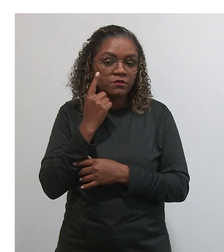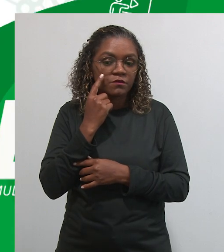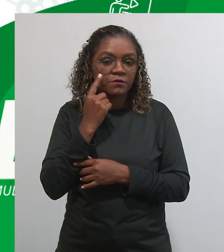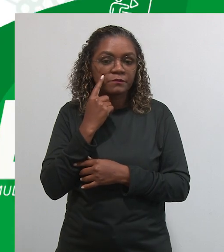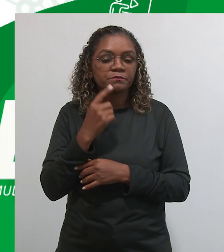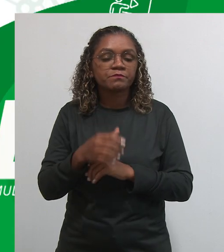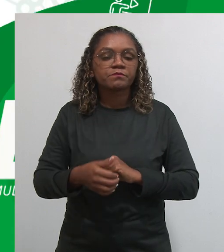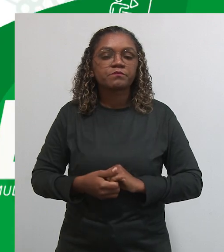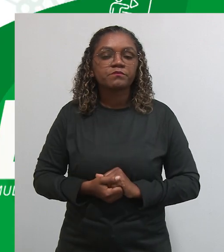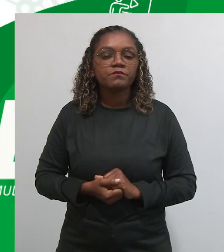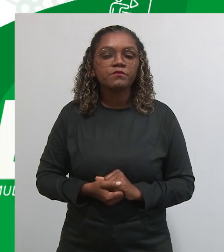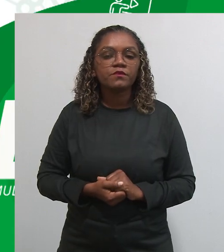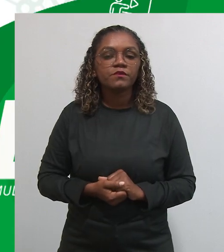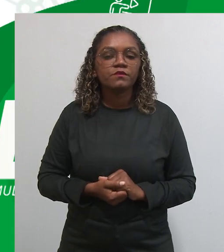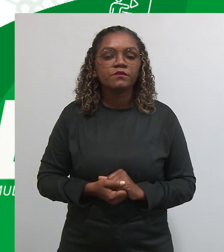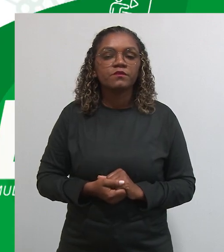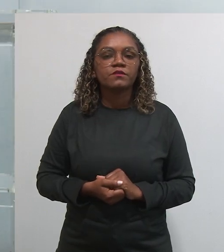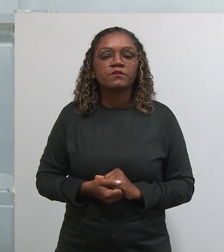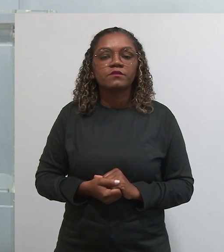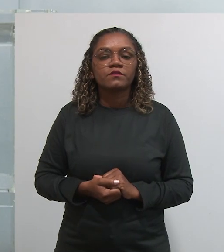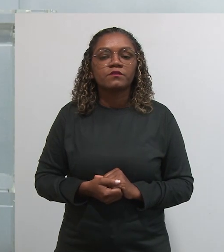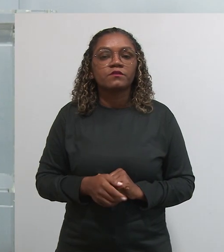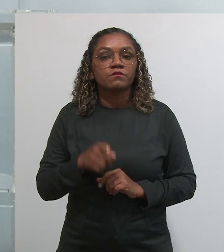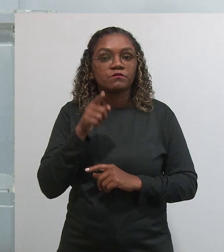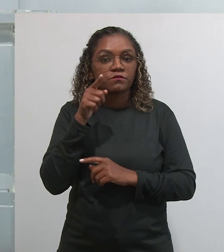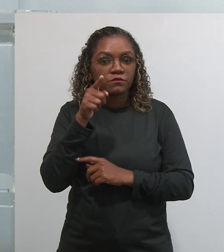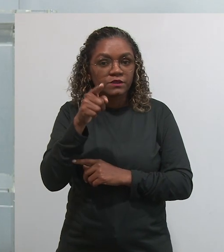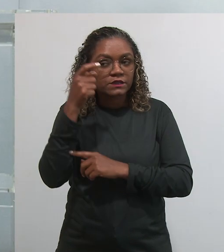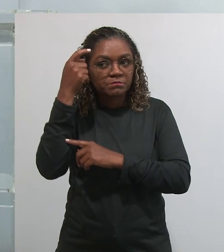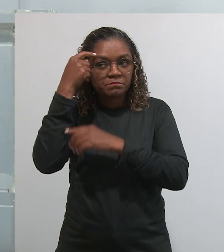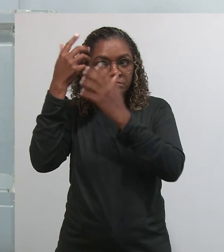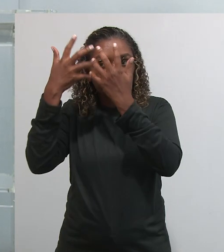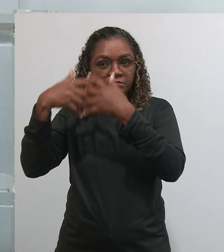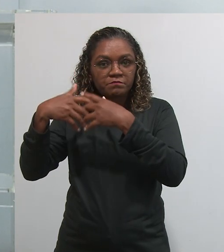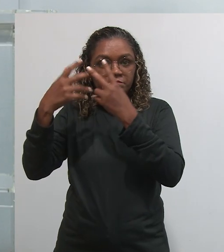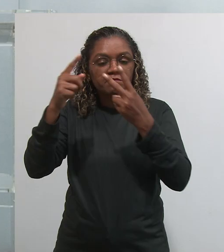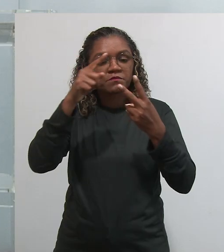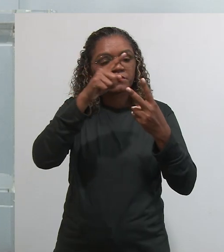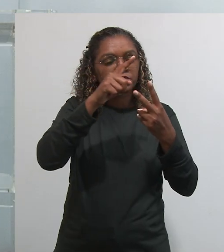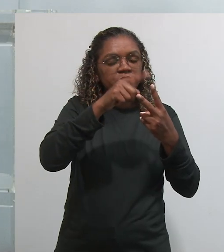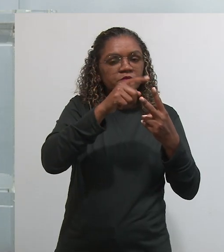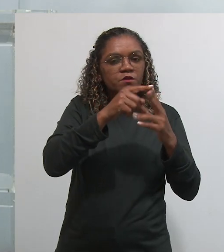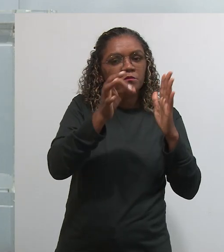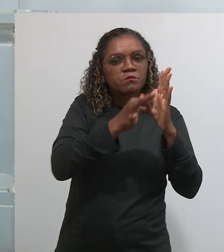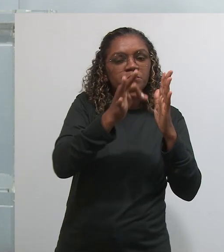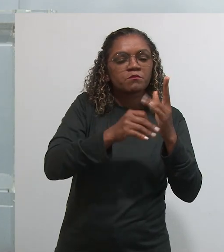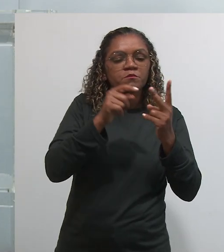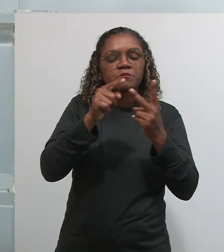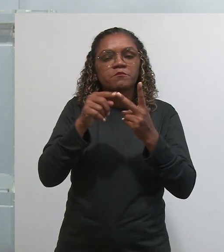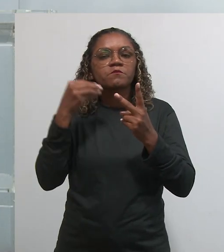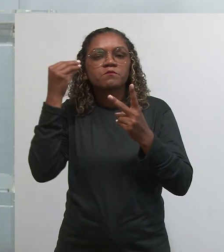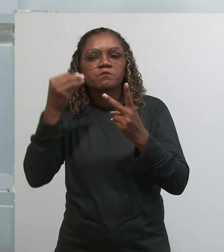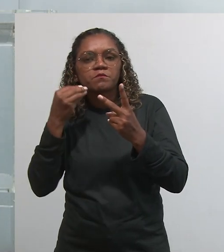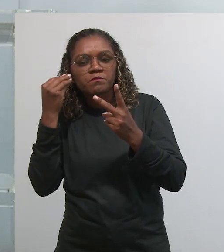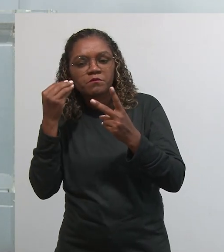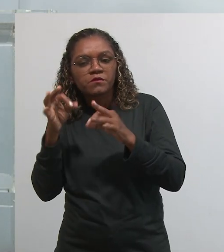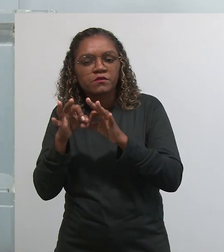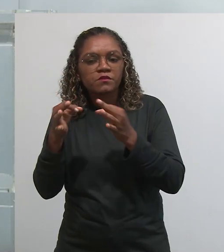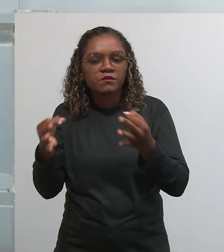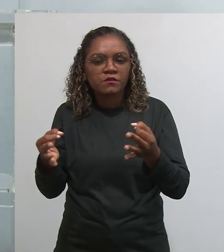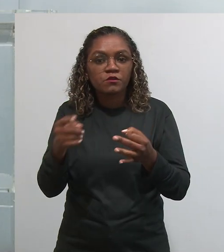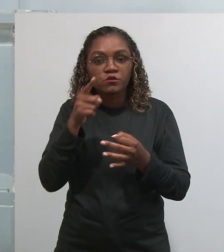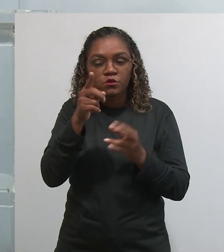aula, né, desse momento, eu quero que você pense dentro desses aspectos do senso comum, do senso crítico, e faz